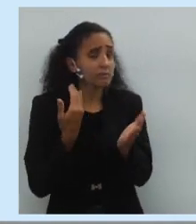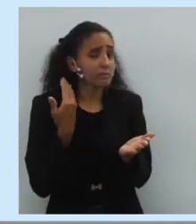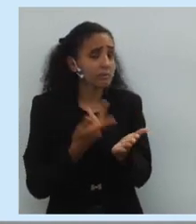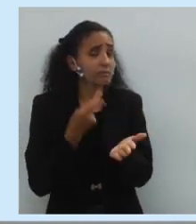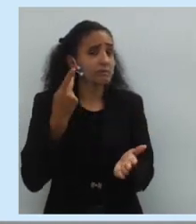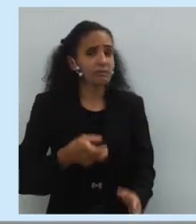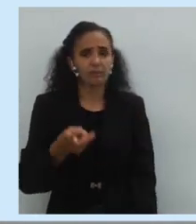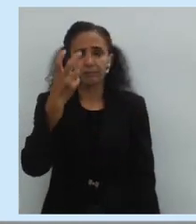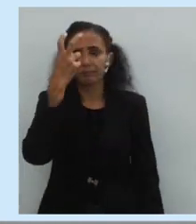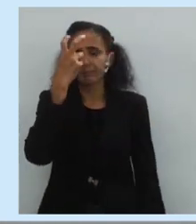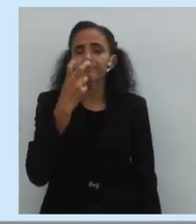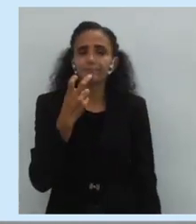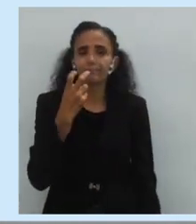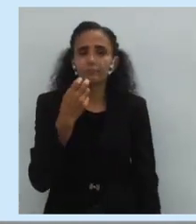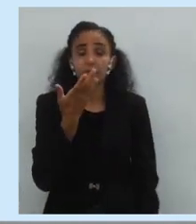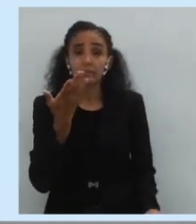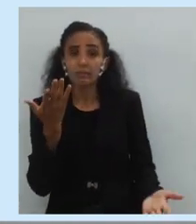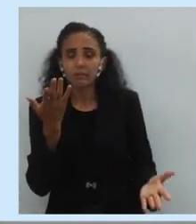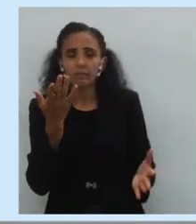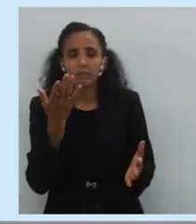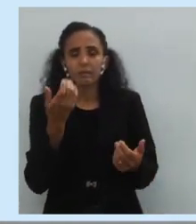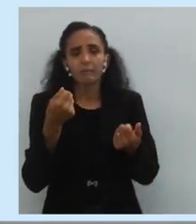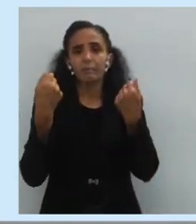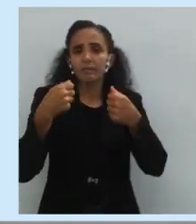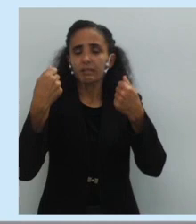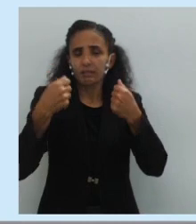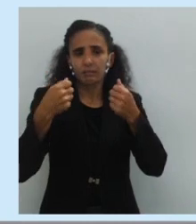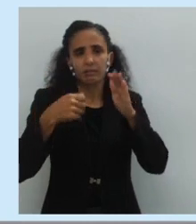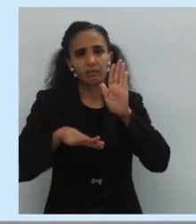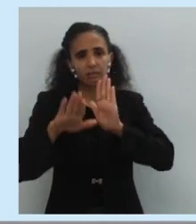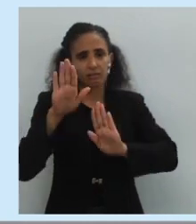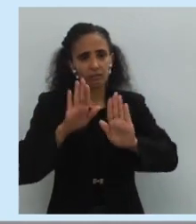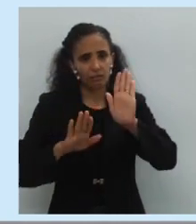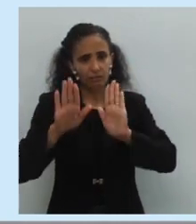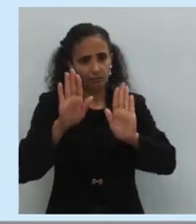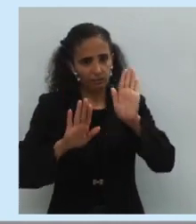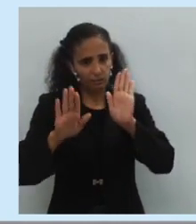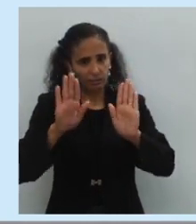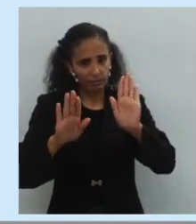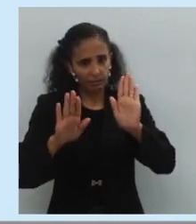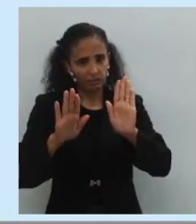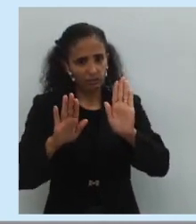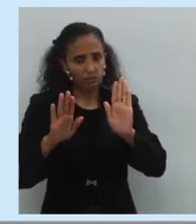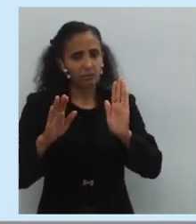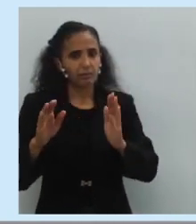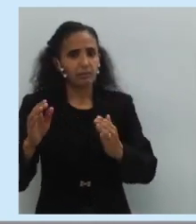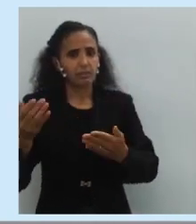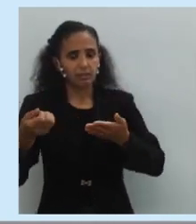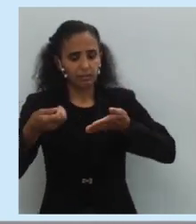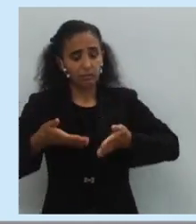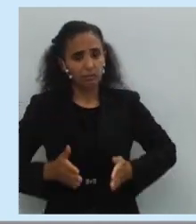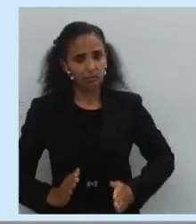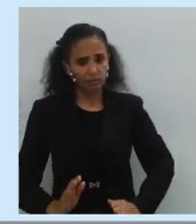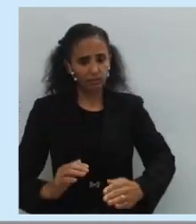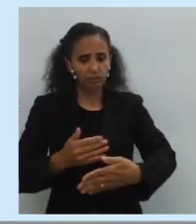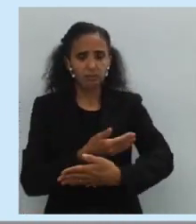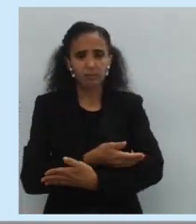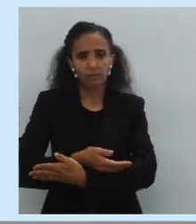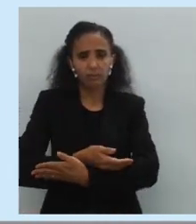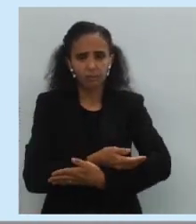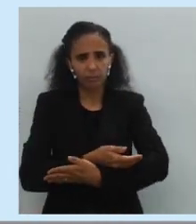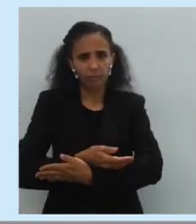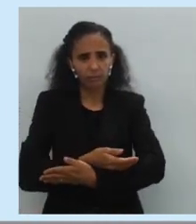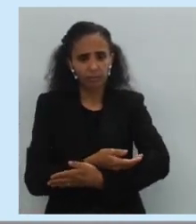da visão. Quando se fala do período de infecção, a gente tem até uma semana, ou seja,